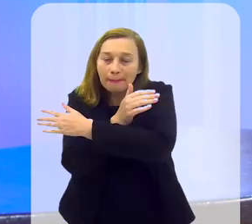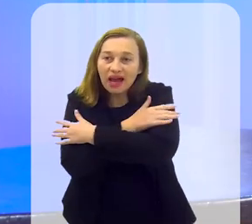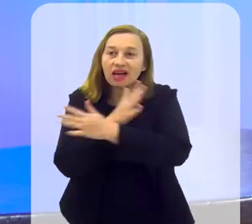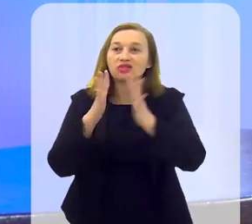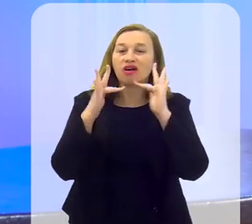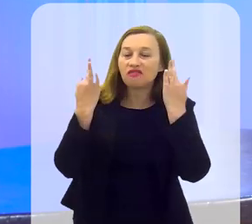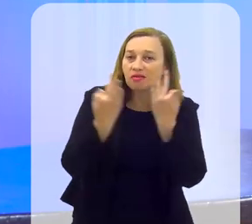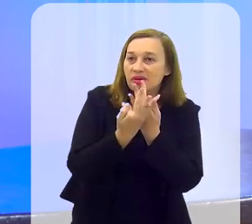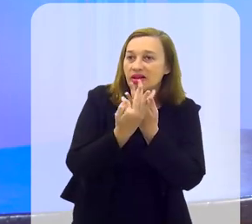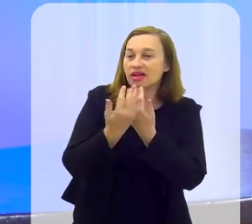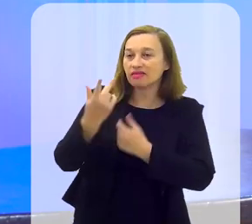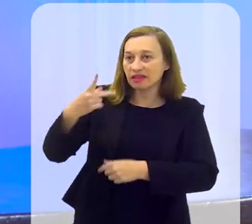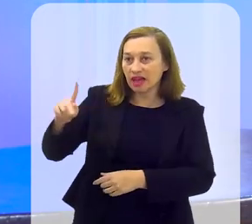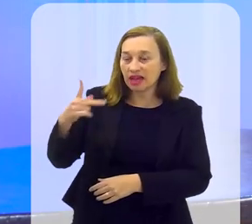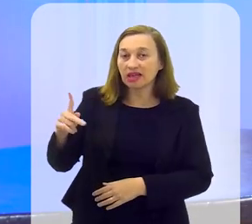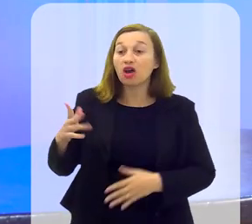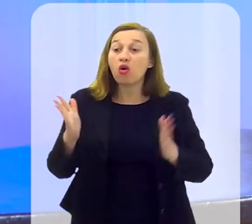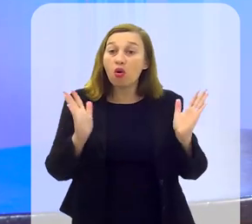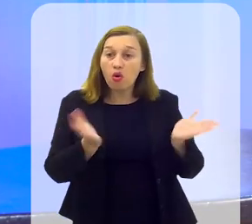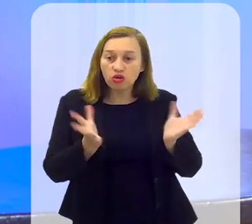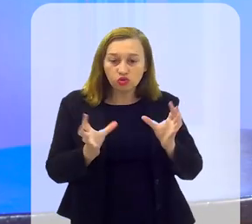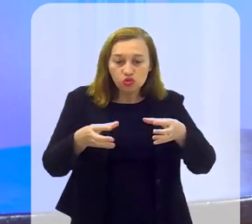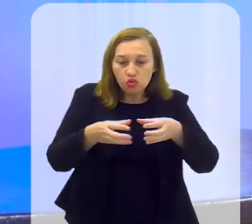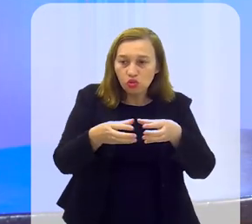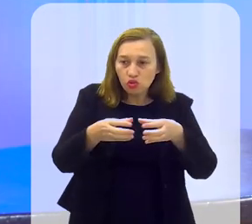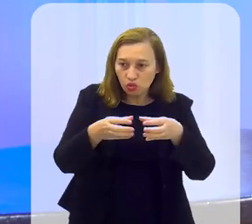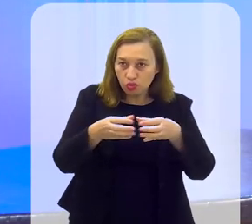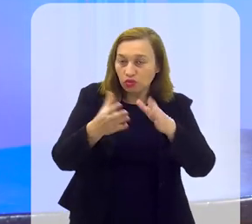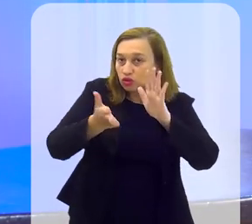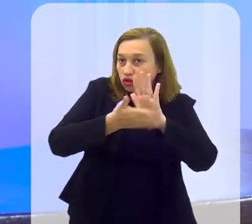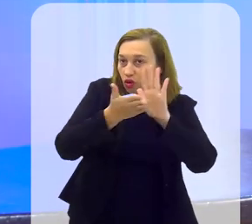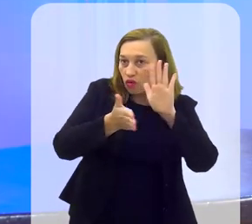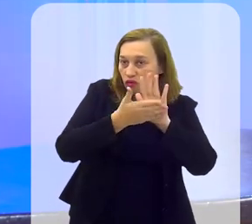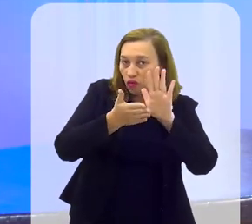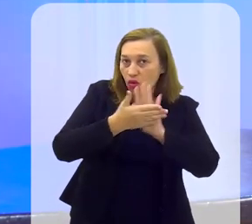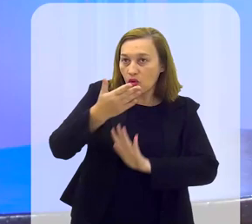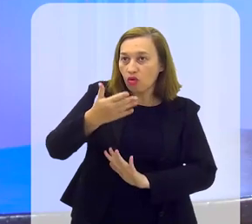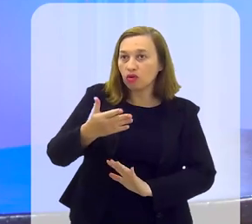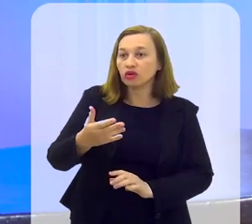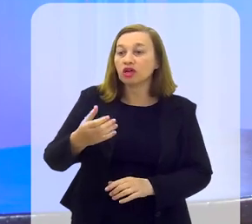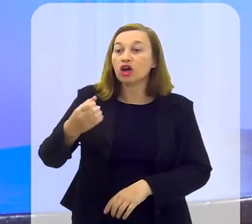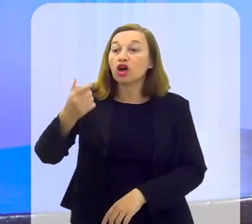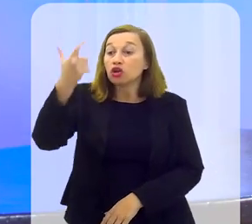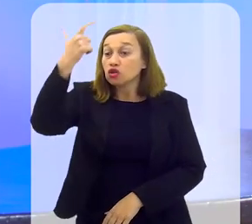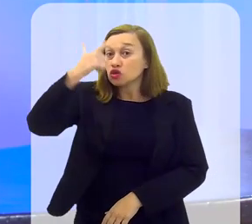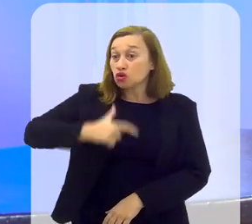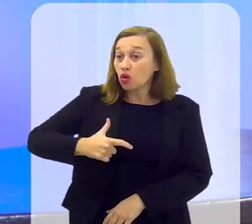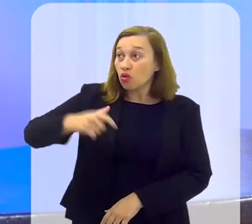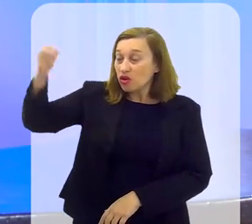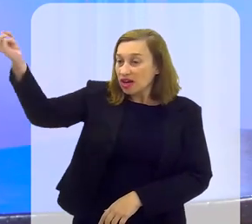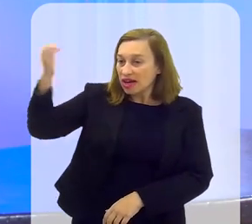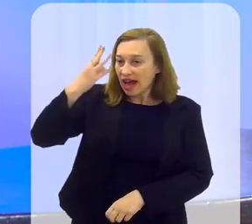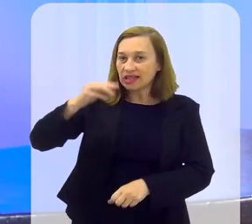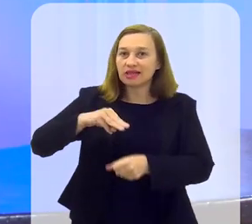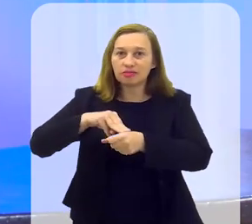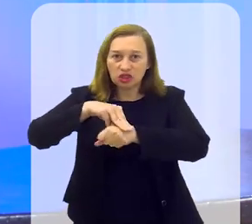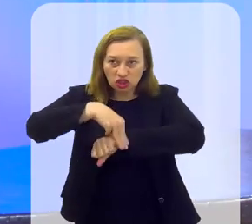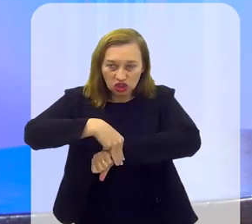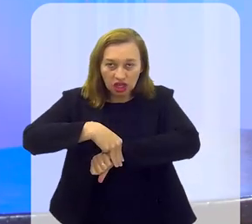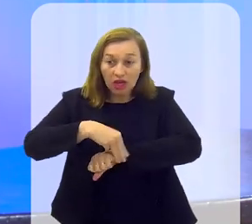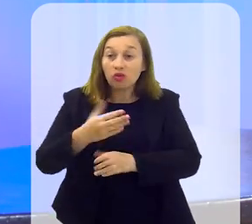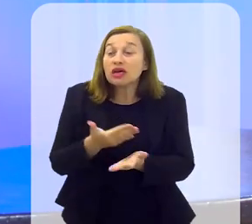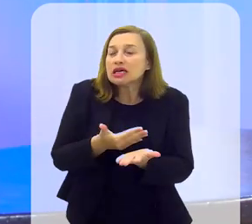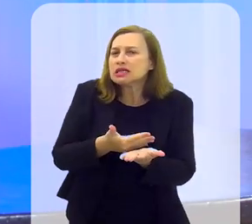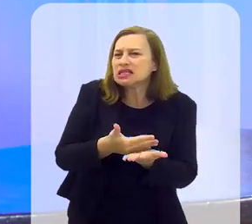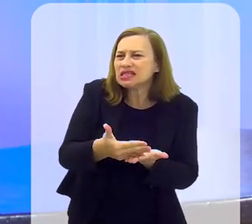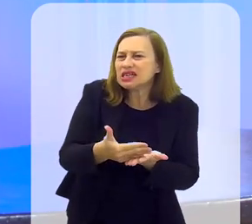estamos recebendo o ministério sou graça olha um mistério fantástico o mistério que está surgindo se eu não me engano eles